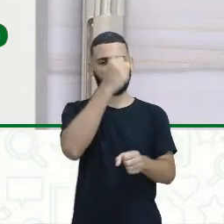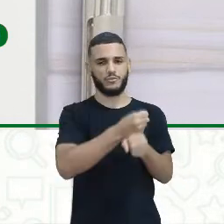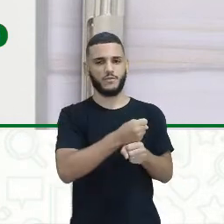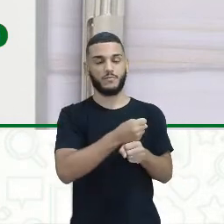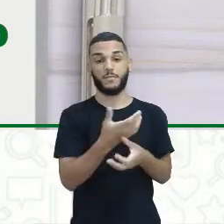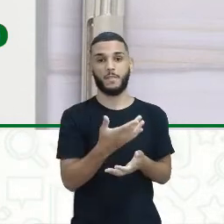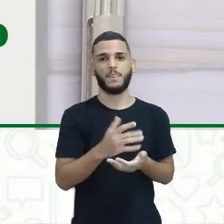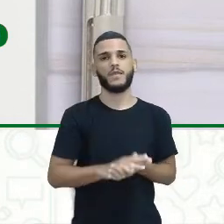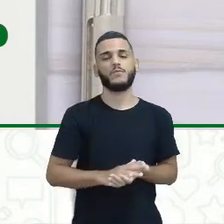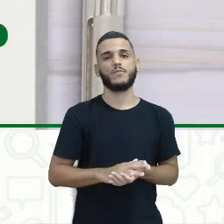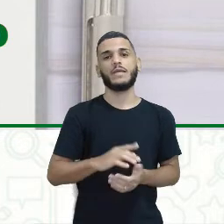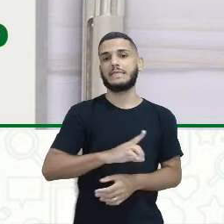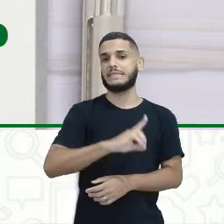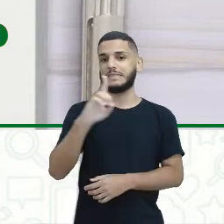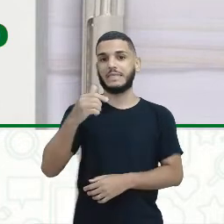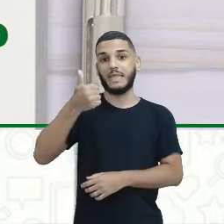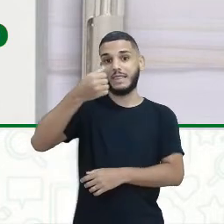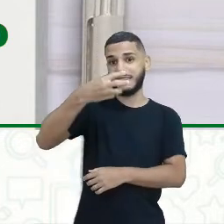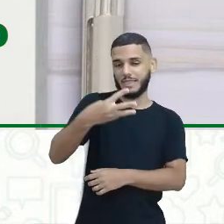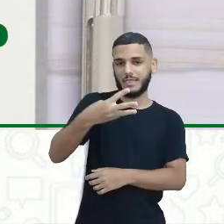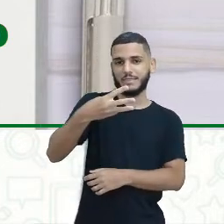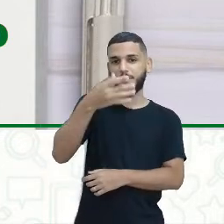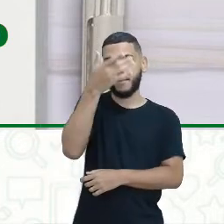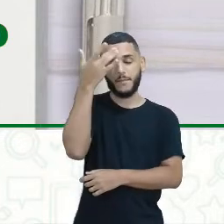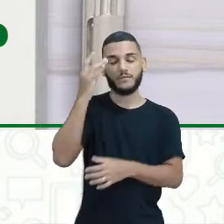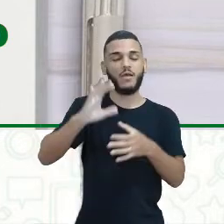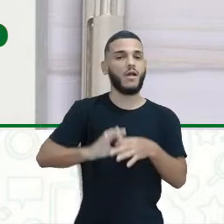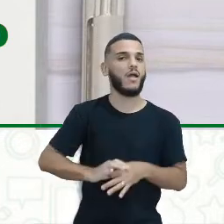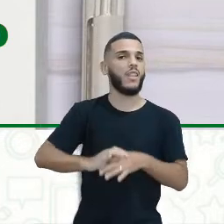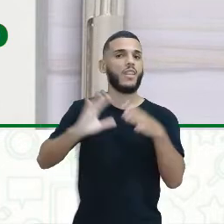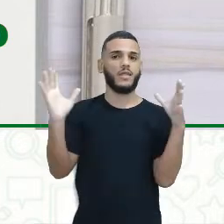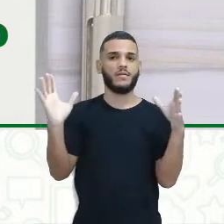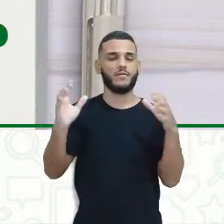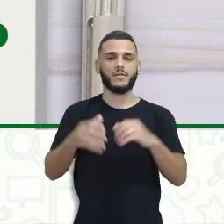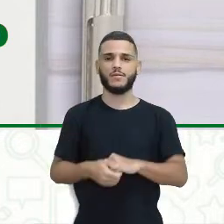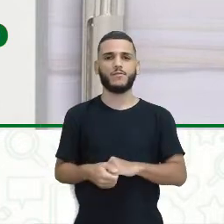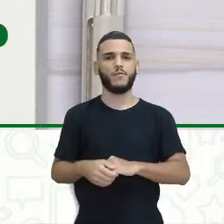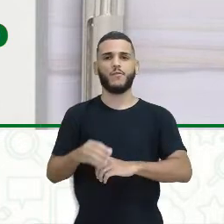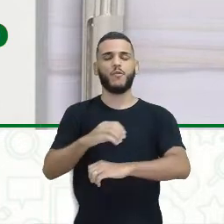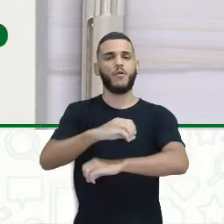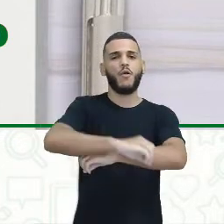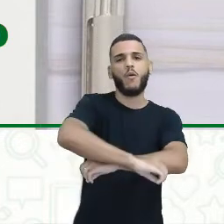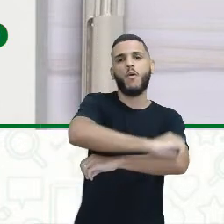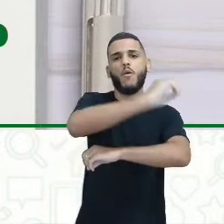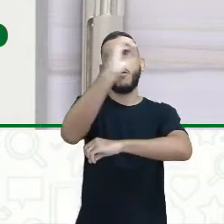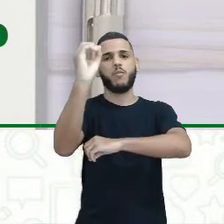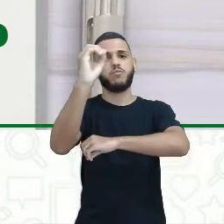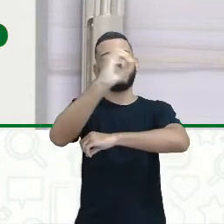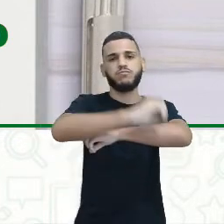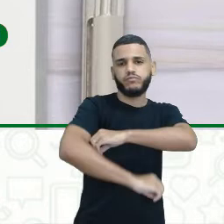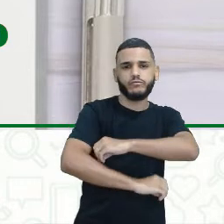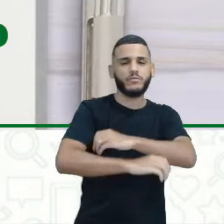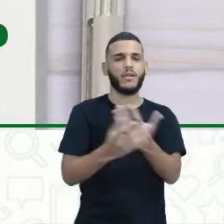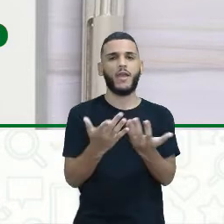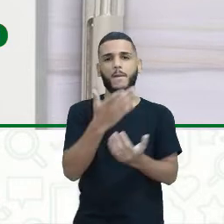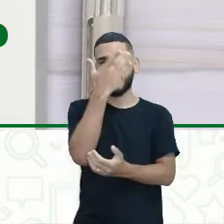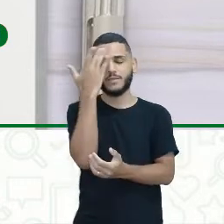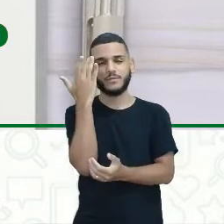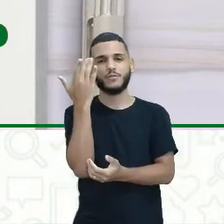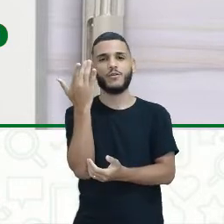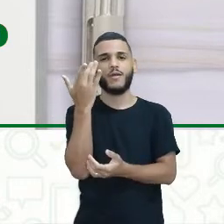esse pessoal está livre. Então, de um dia para o outro, aquelas pessoas que eram consideradas